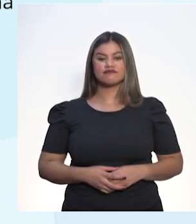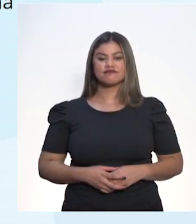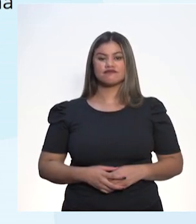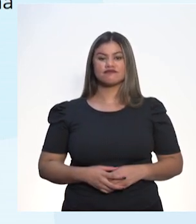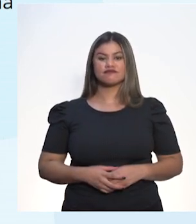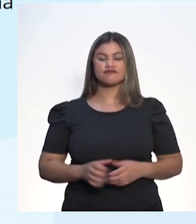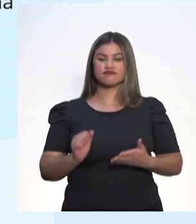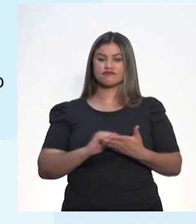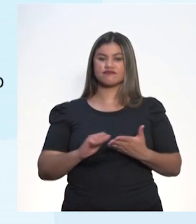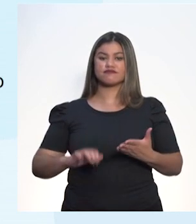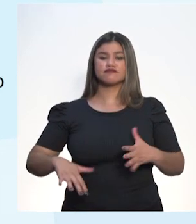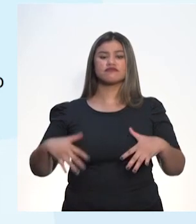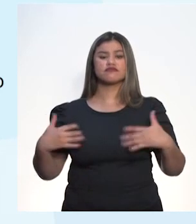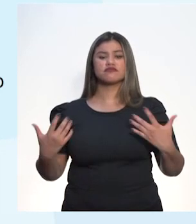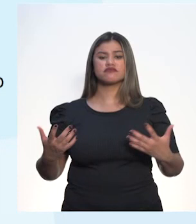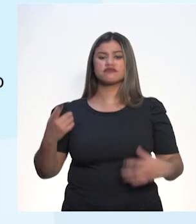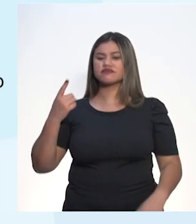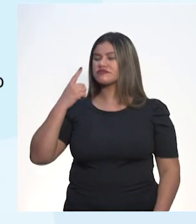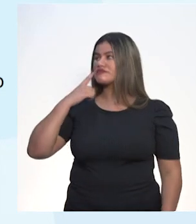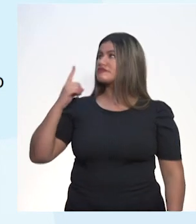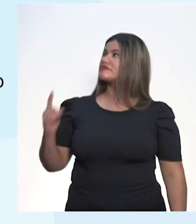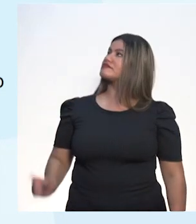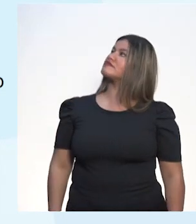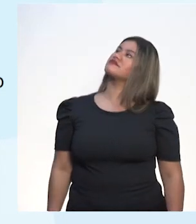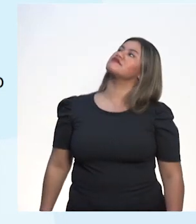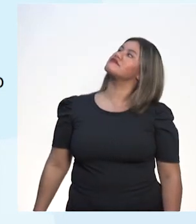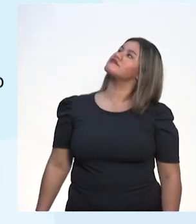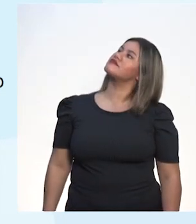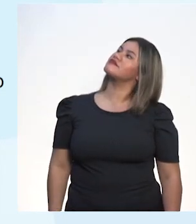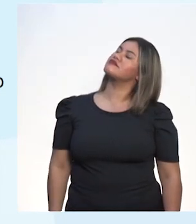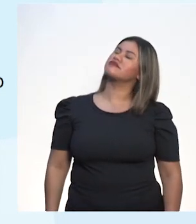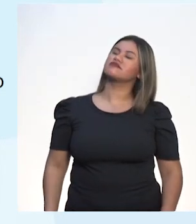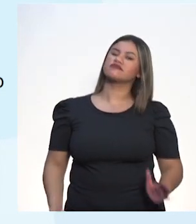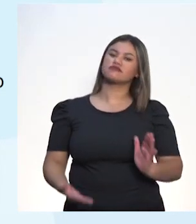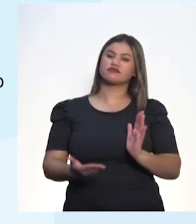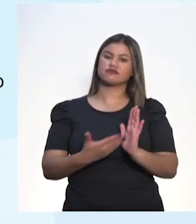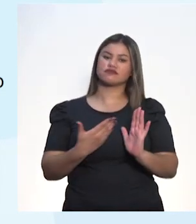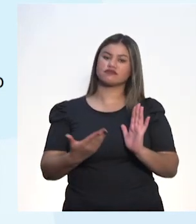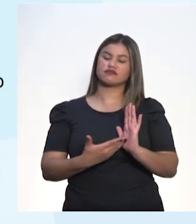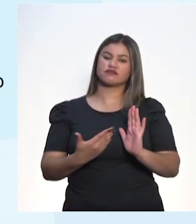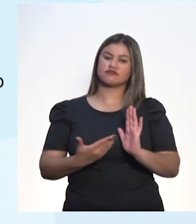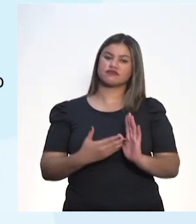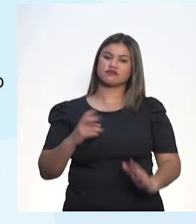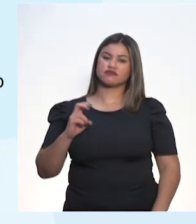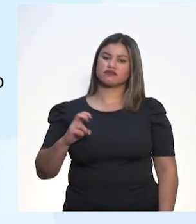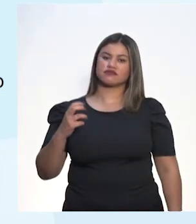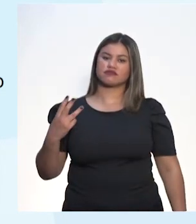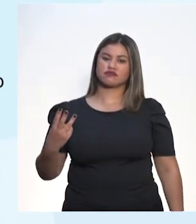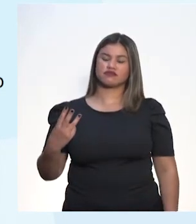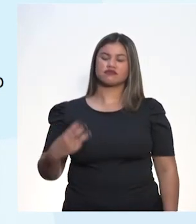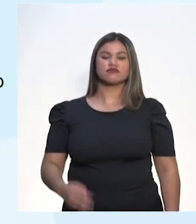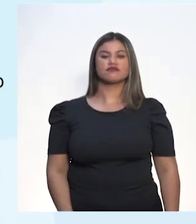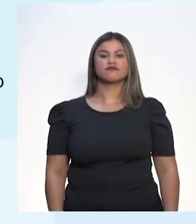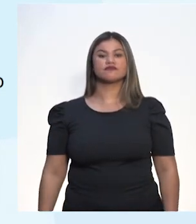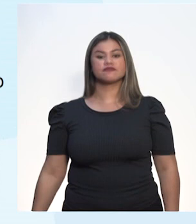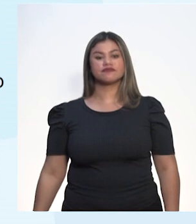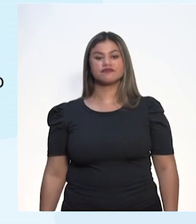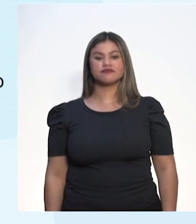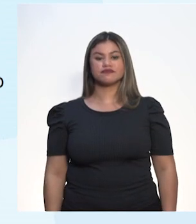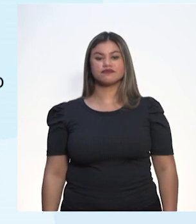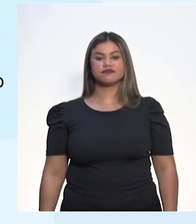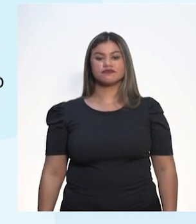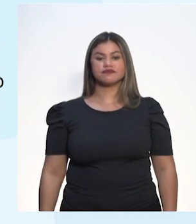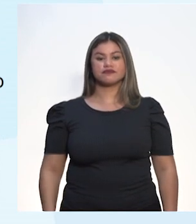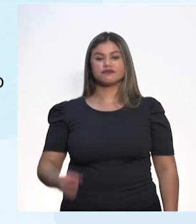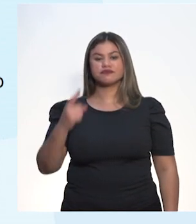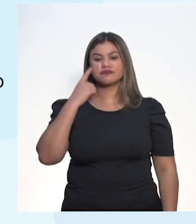a próxima atividade? Ó, e ela está lá na página 53 do caderno. Considere